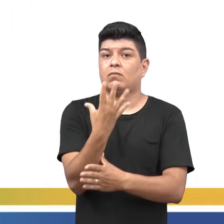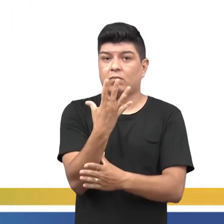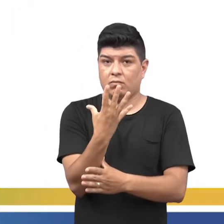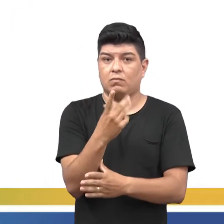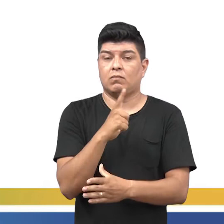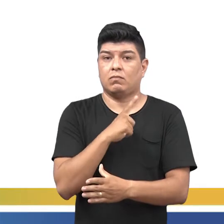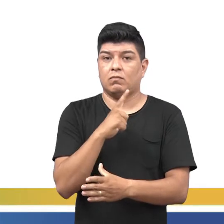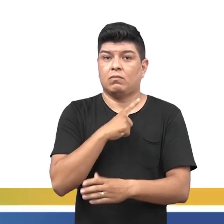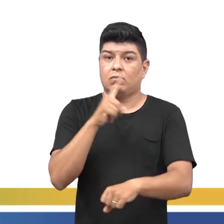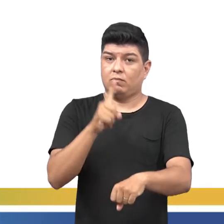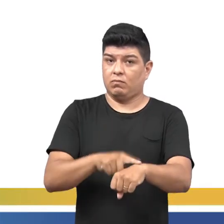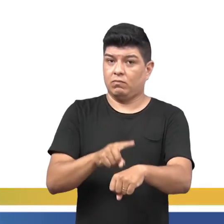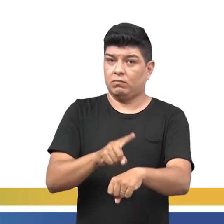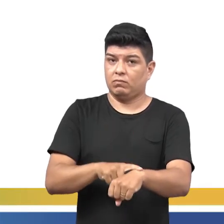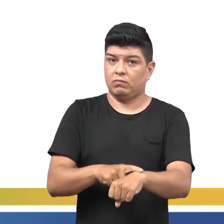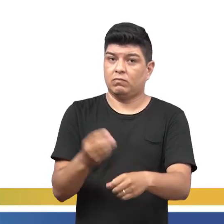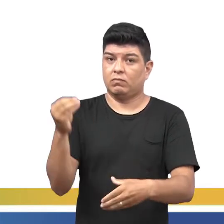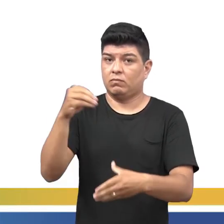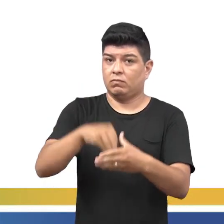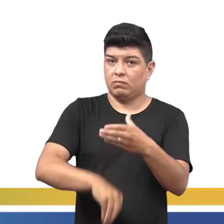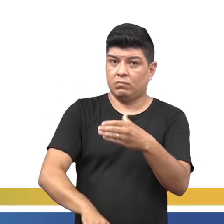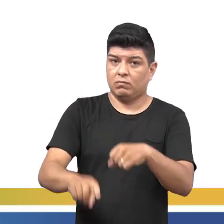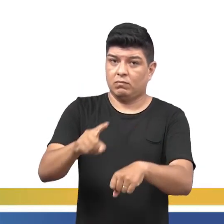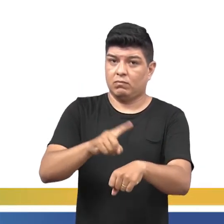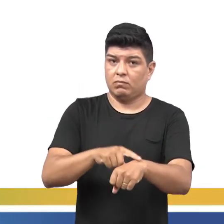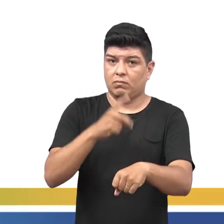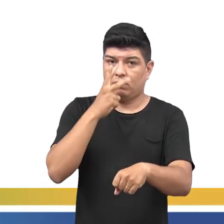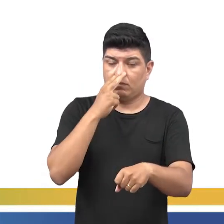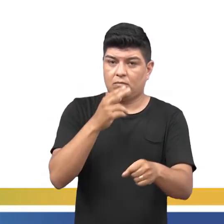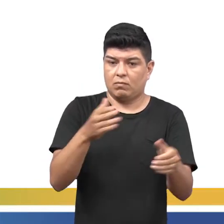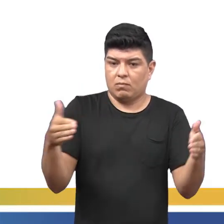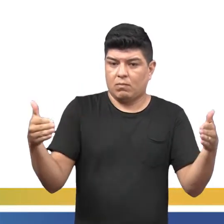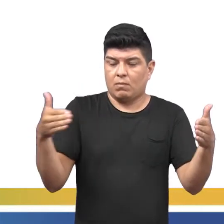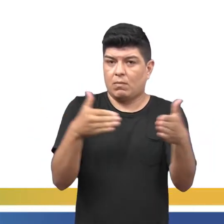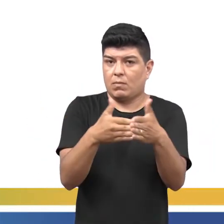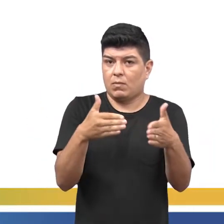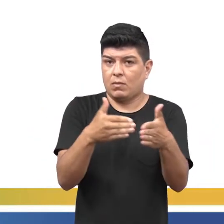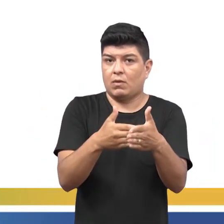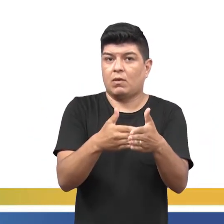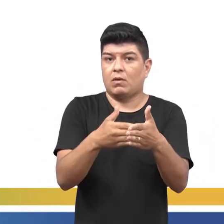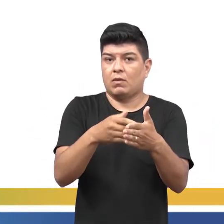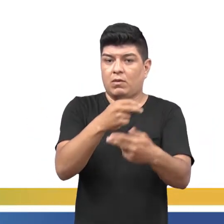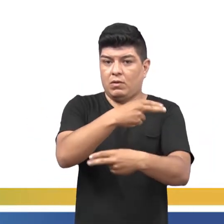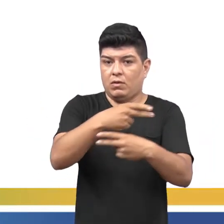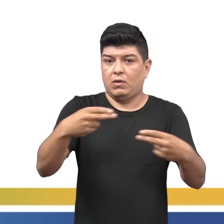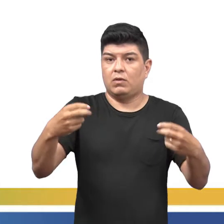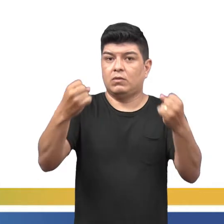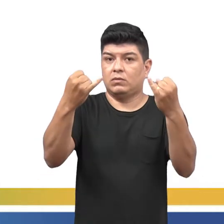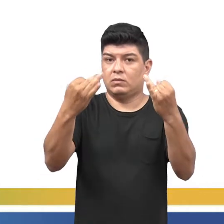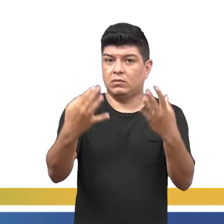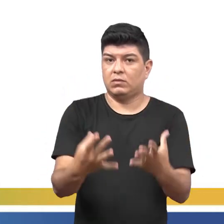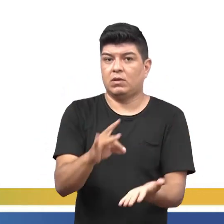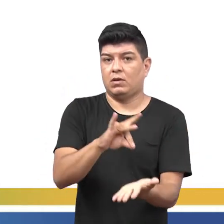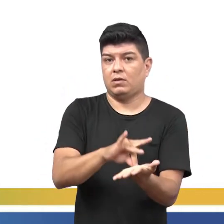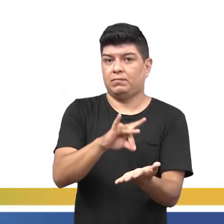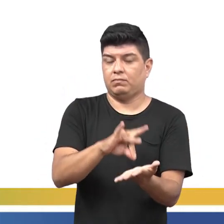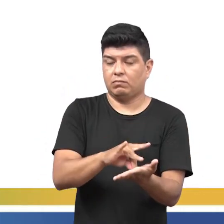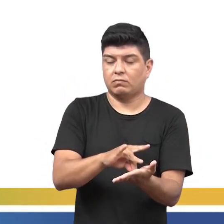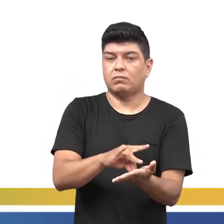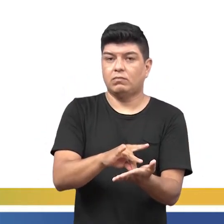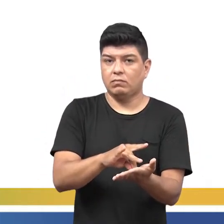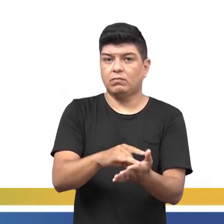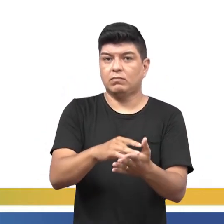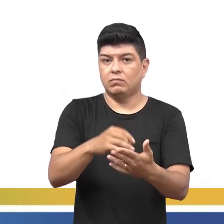possuem uma temporalidade dentro de um tempo linear, as coisas explicadas em sua essência, as